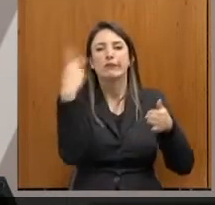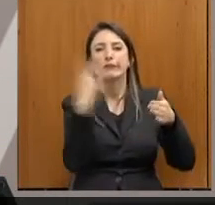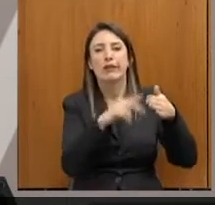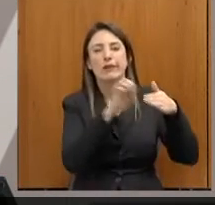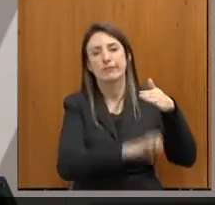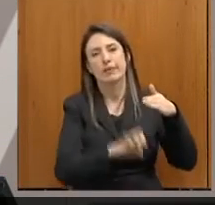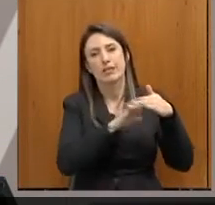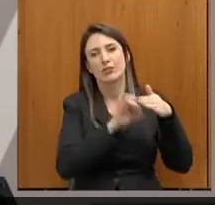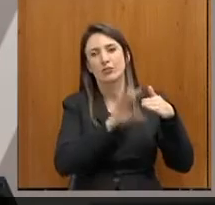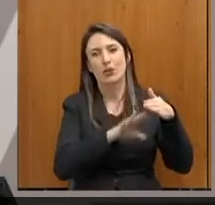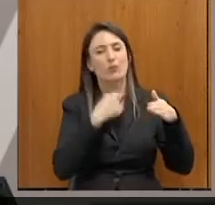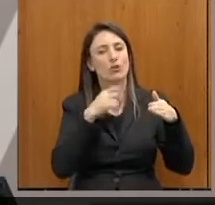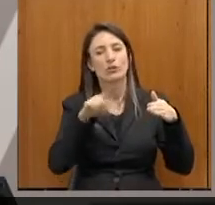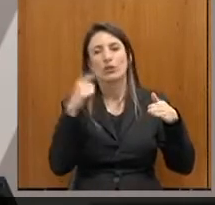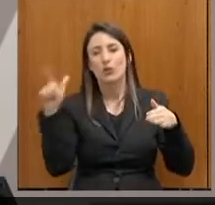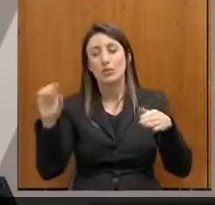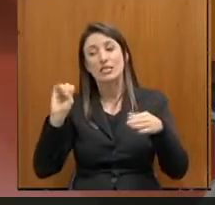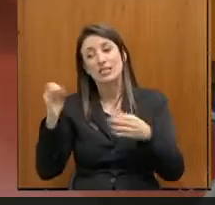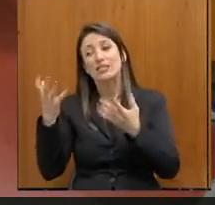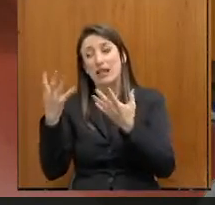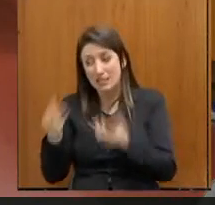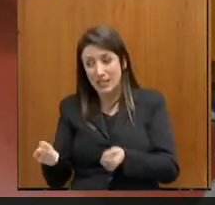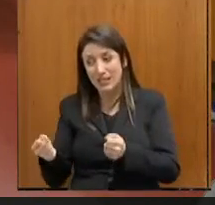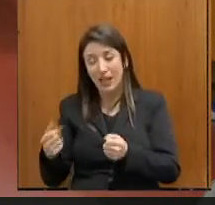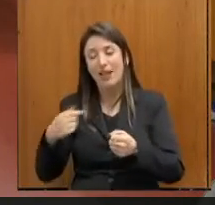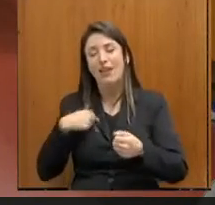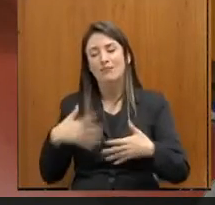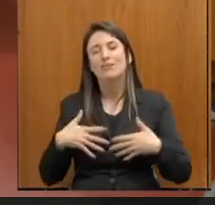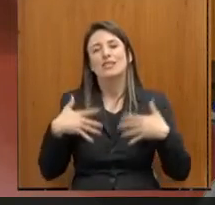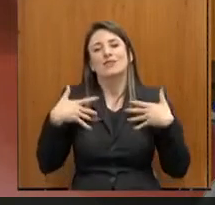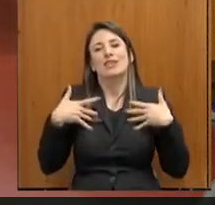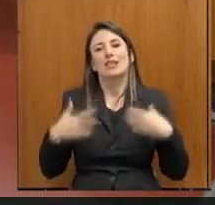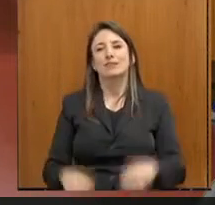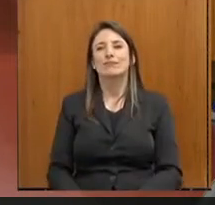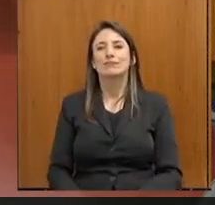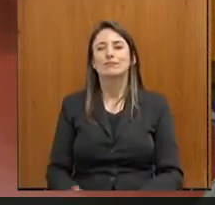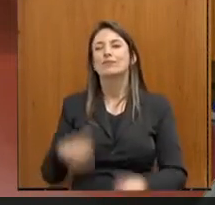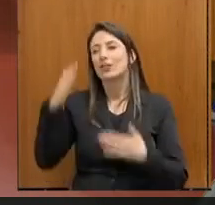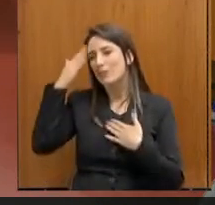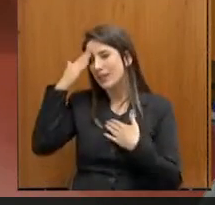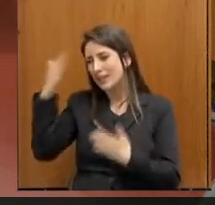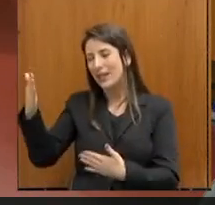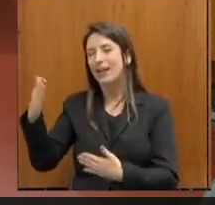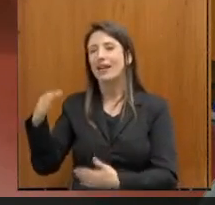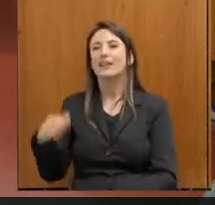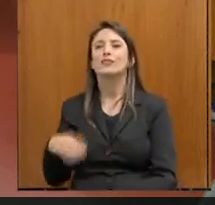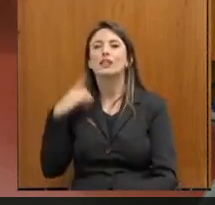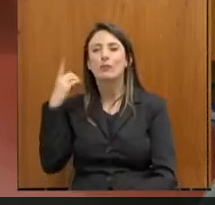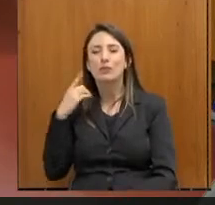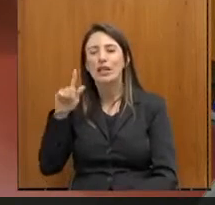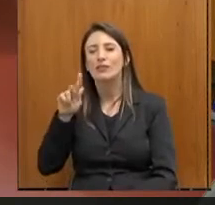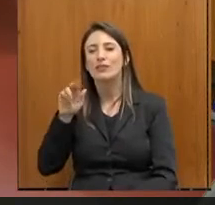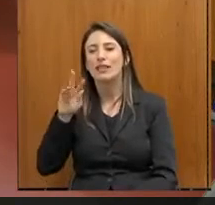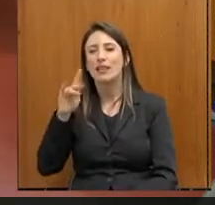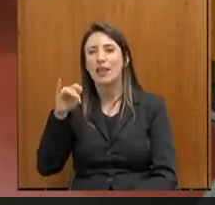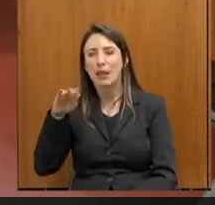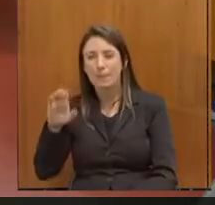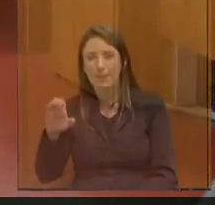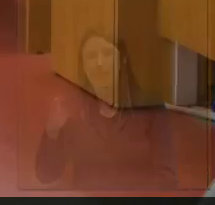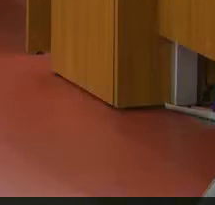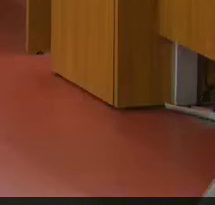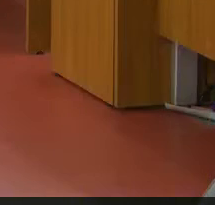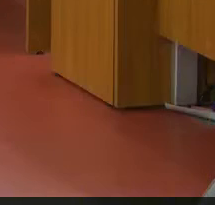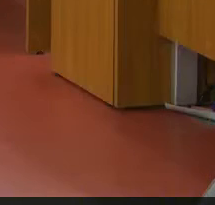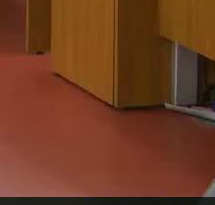ficarei imensamente satisfeito Obrigado meu Deus o deputado dentro da Cunha com a palavra agora por três minutos